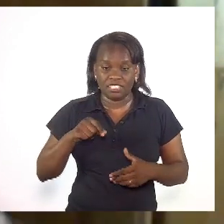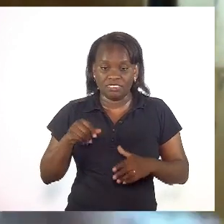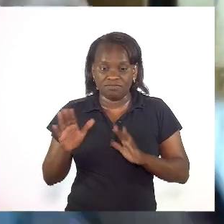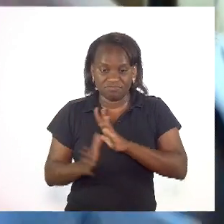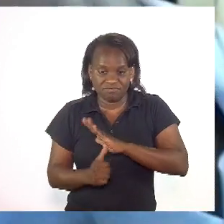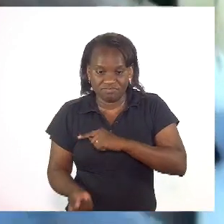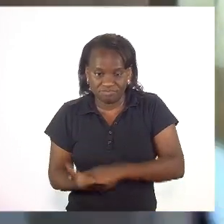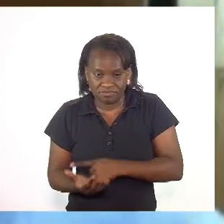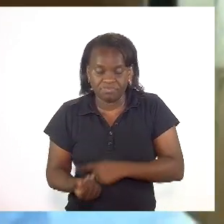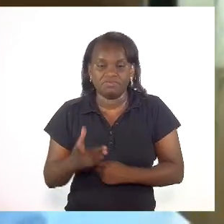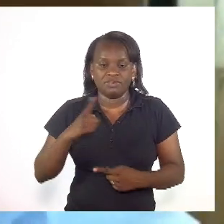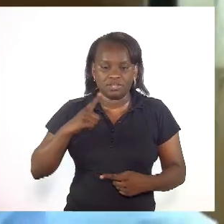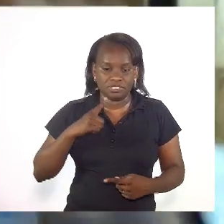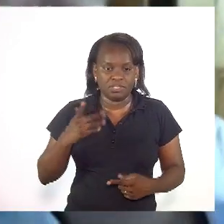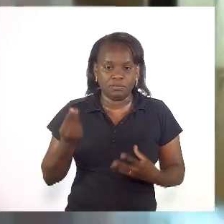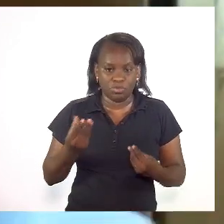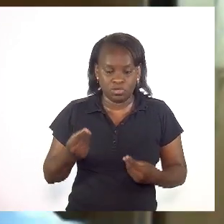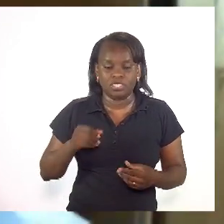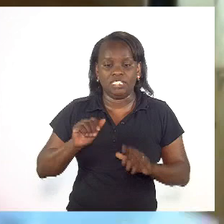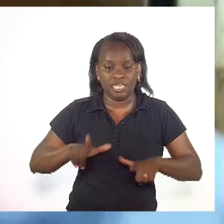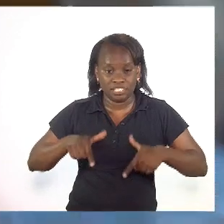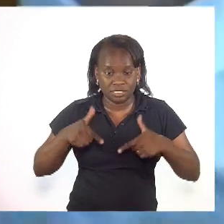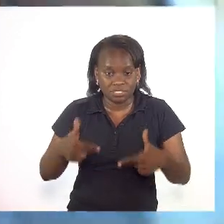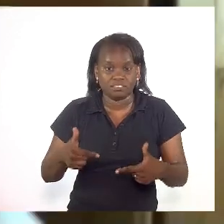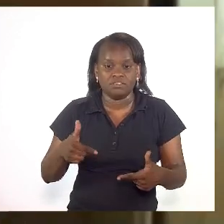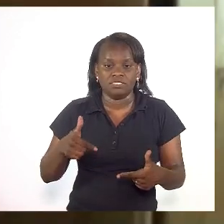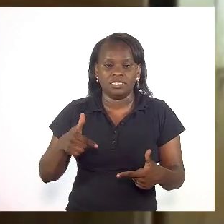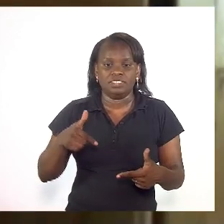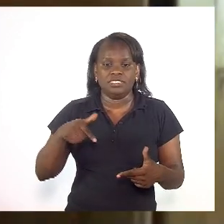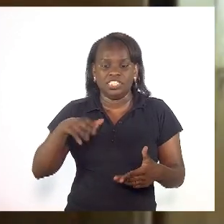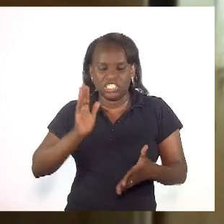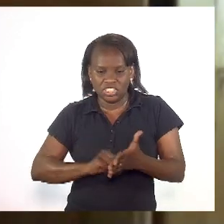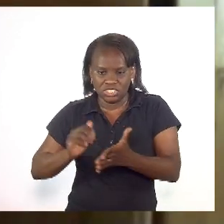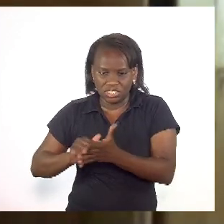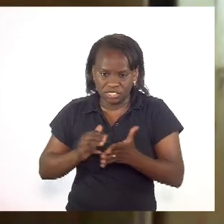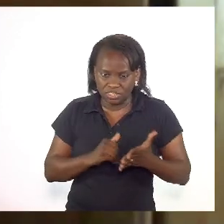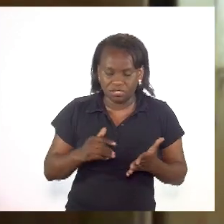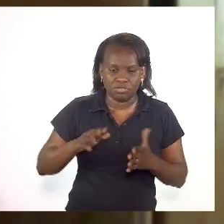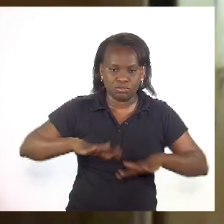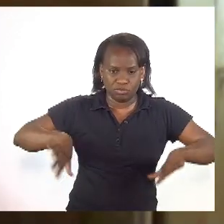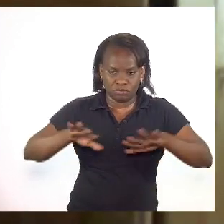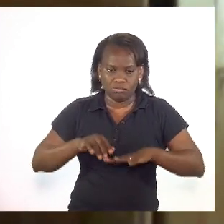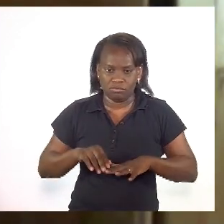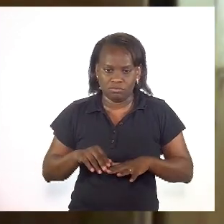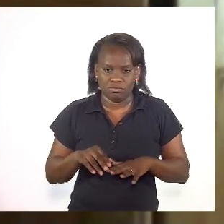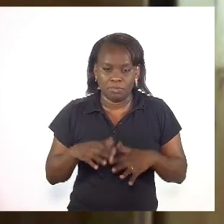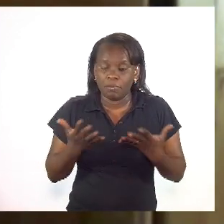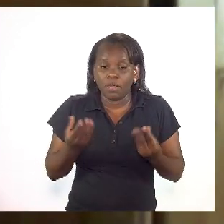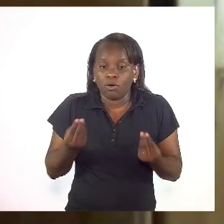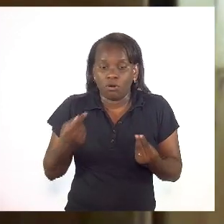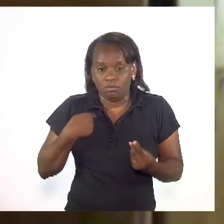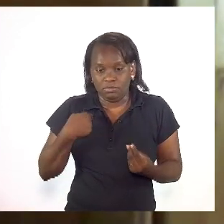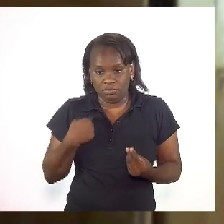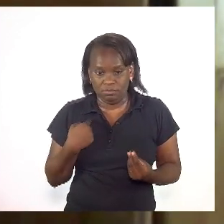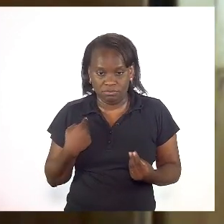corrupção abrigou essas ações, dilapidando o erário. Como posso eu